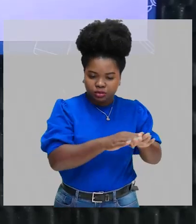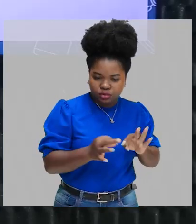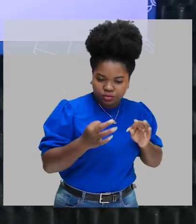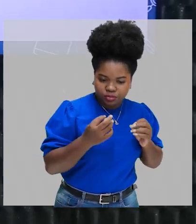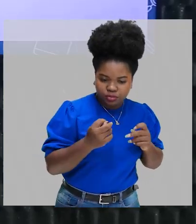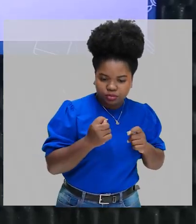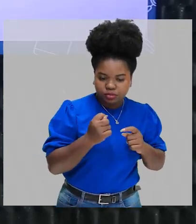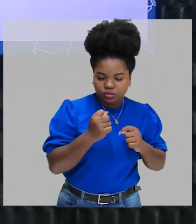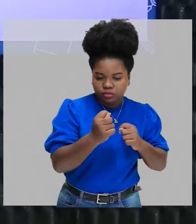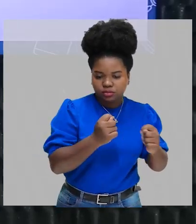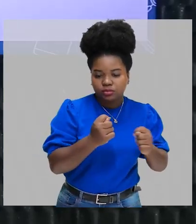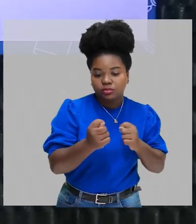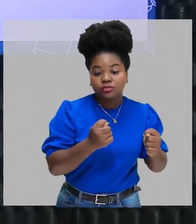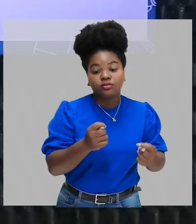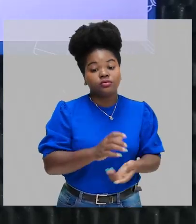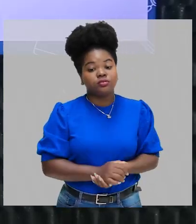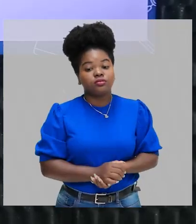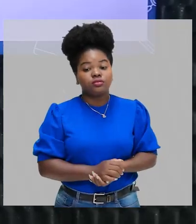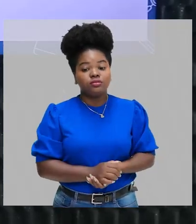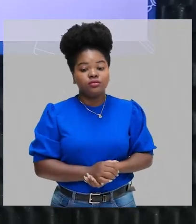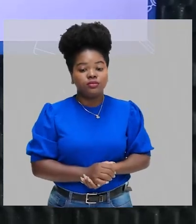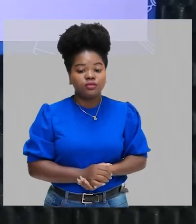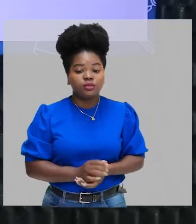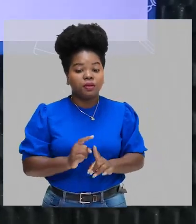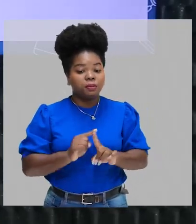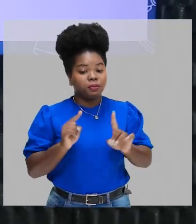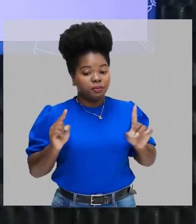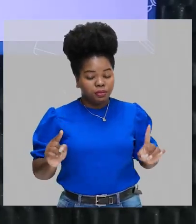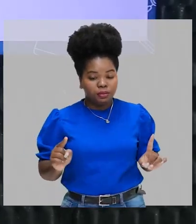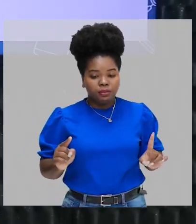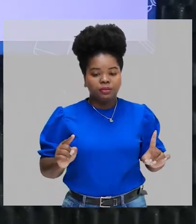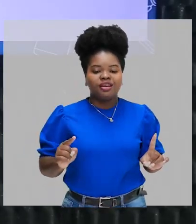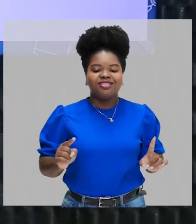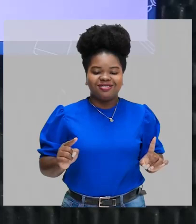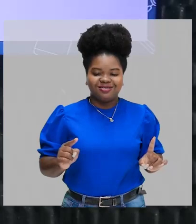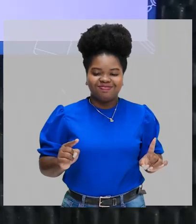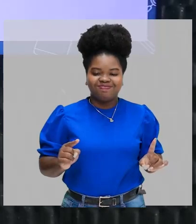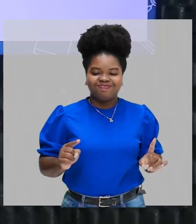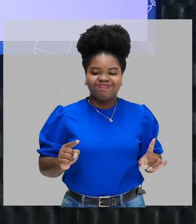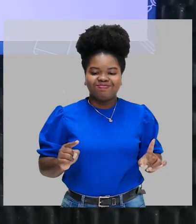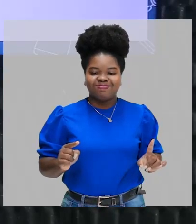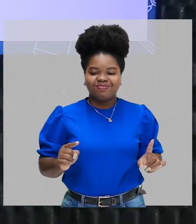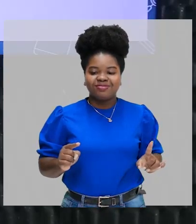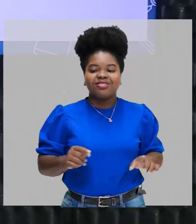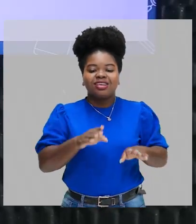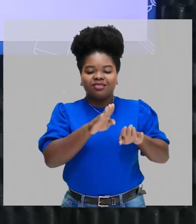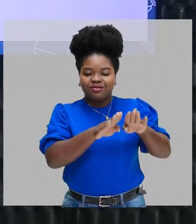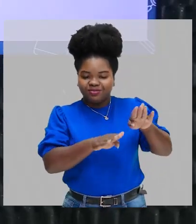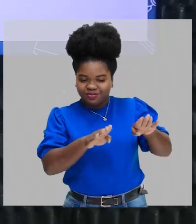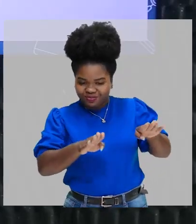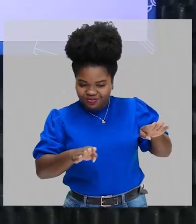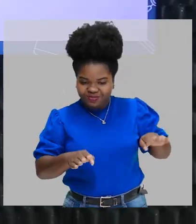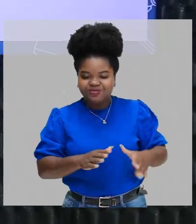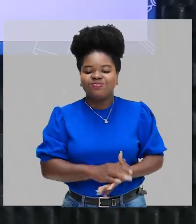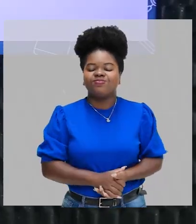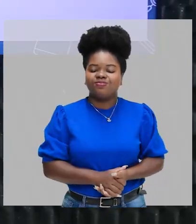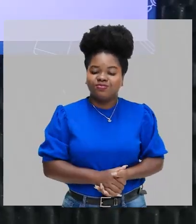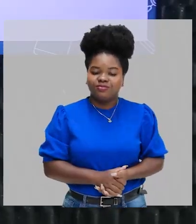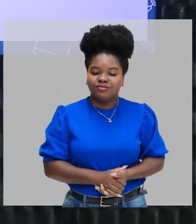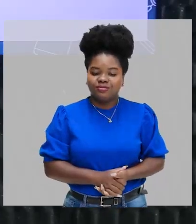deixou em evidência, ele enfatizou ainda mais as desigualdades que já existiam antes.